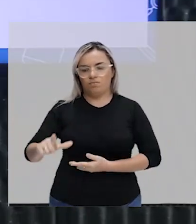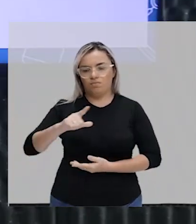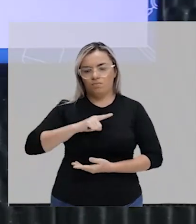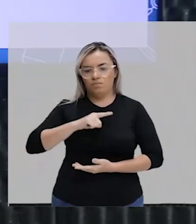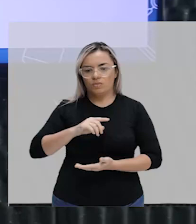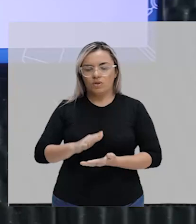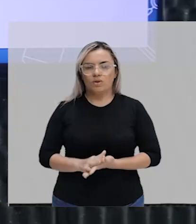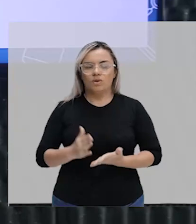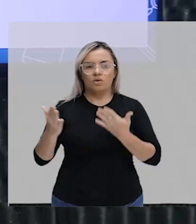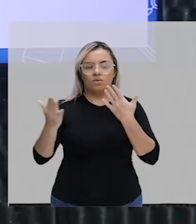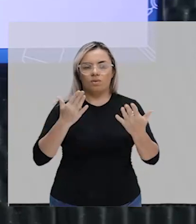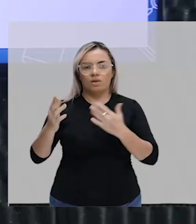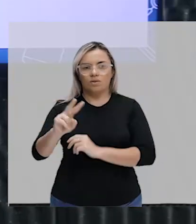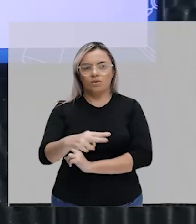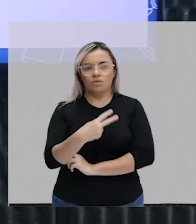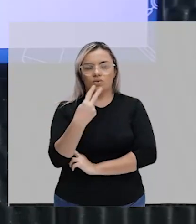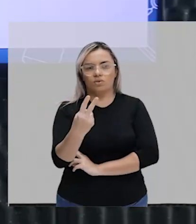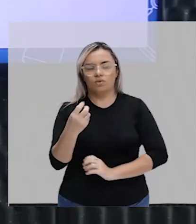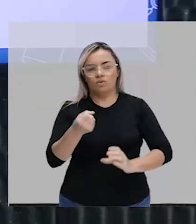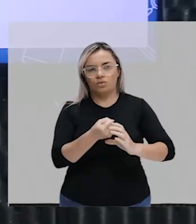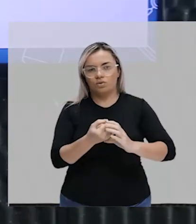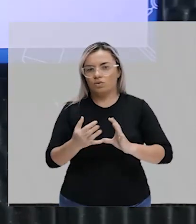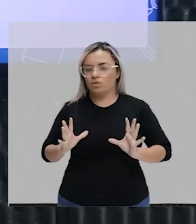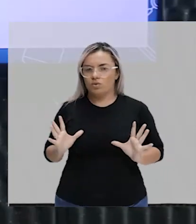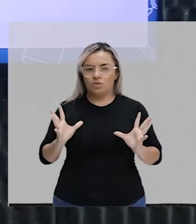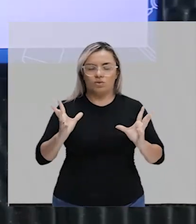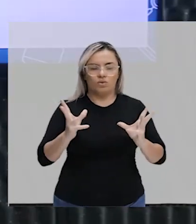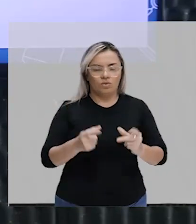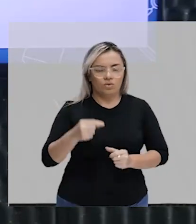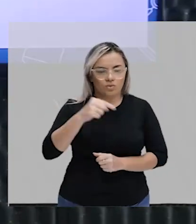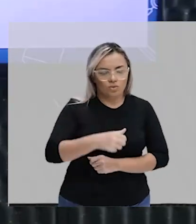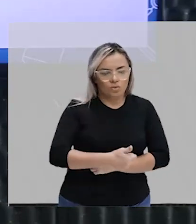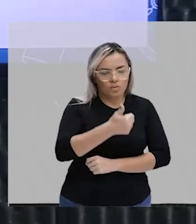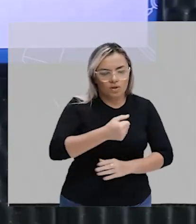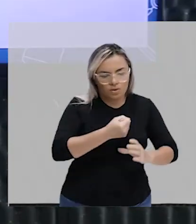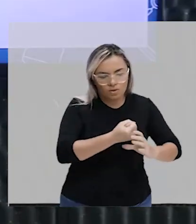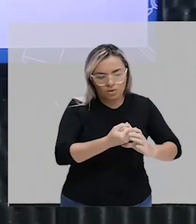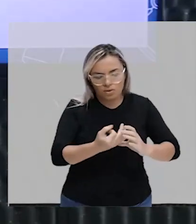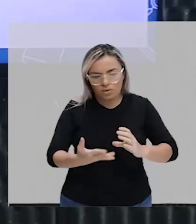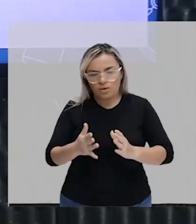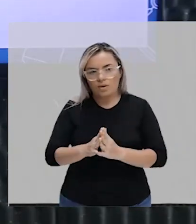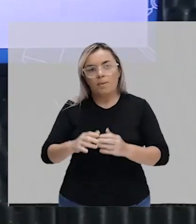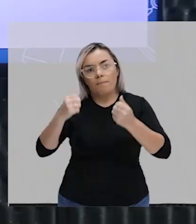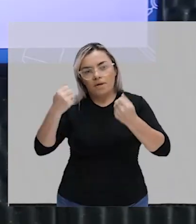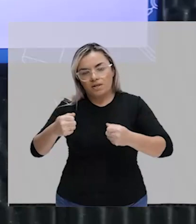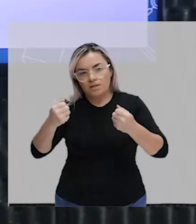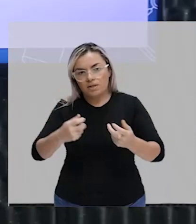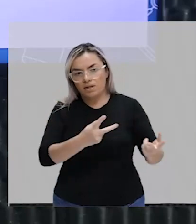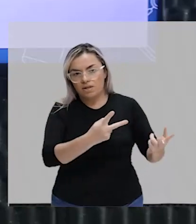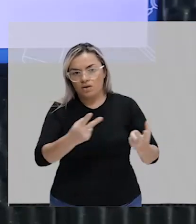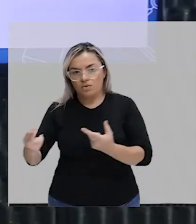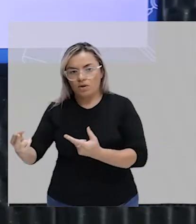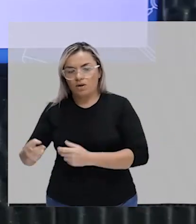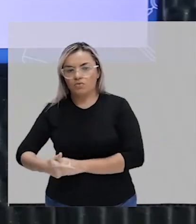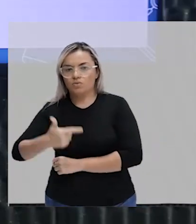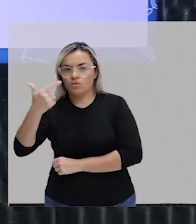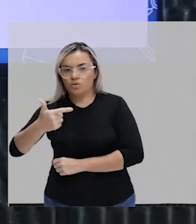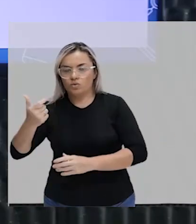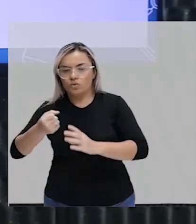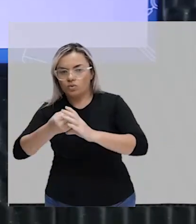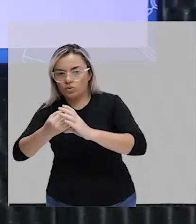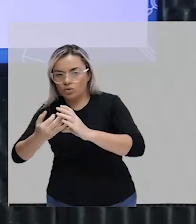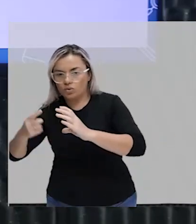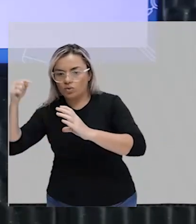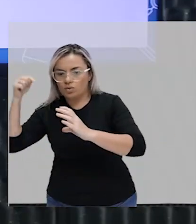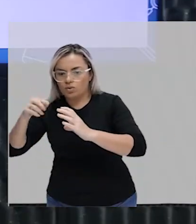eu estiver comparando dois conjuntos, todos os elementos do primeiro conjunto são idênticos a todos os elementos do segundo conjunto.